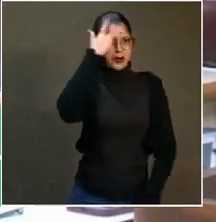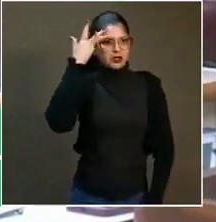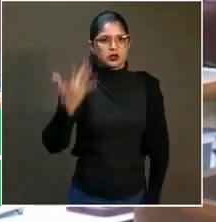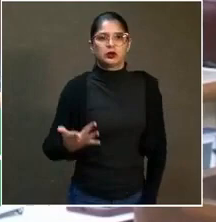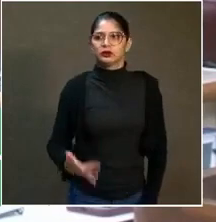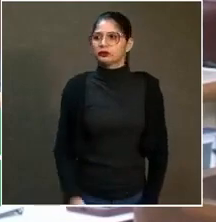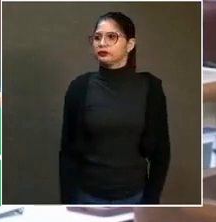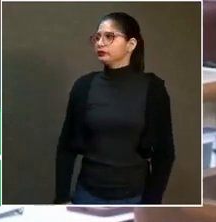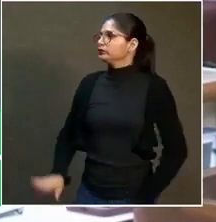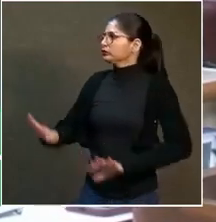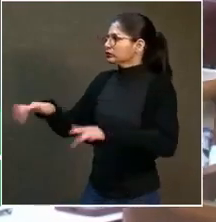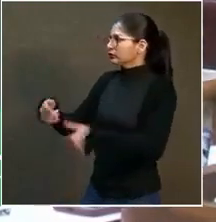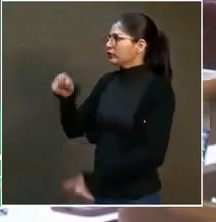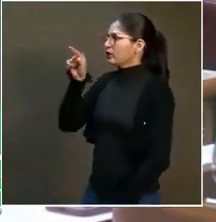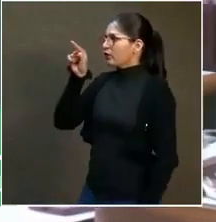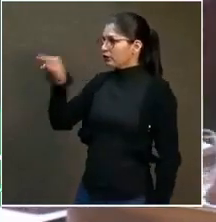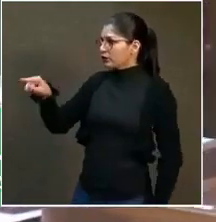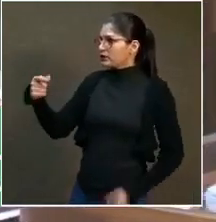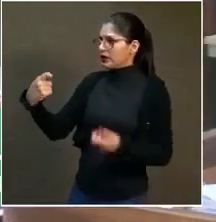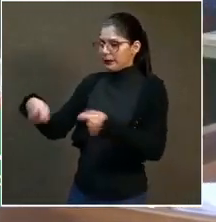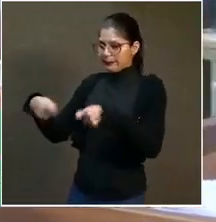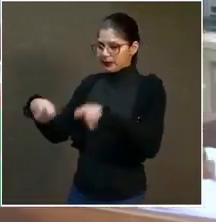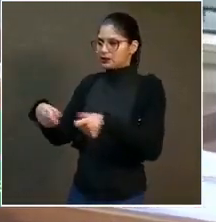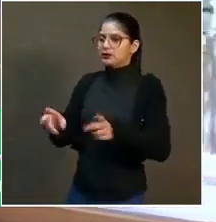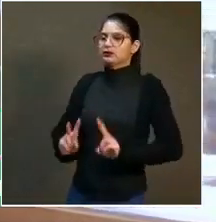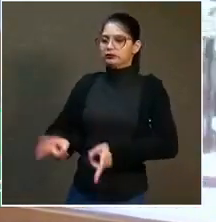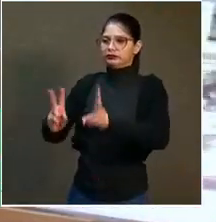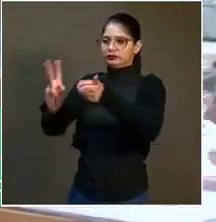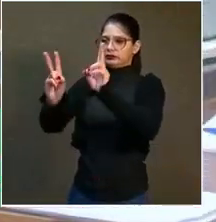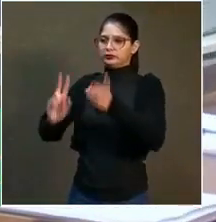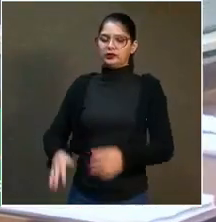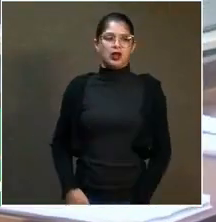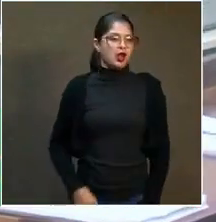Doutor Dione, o senhor está com a palavra.